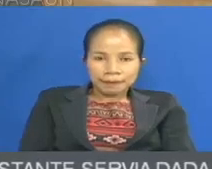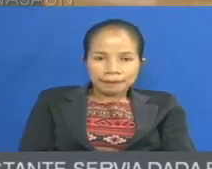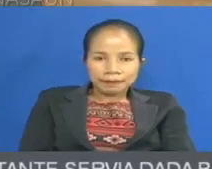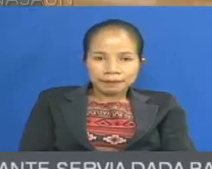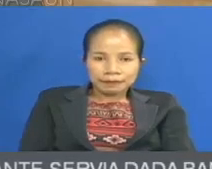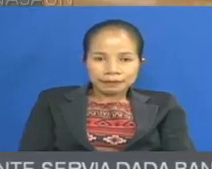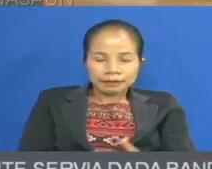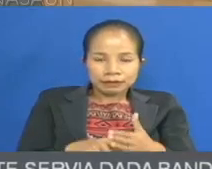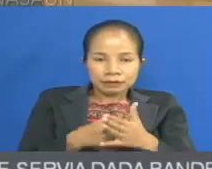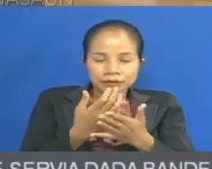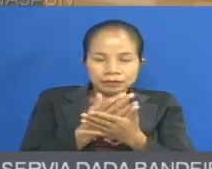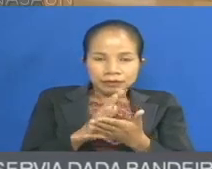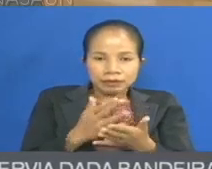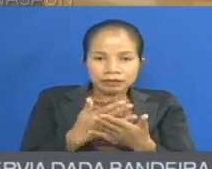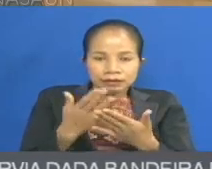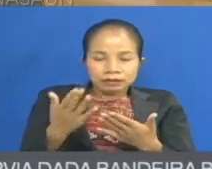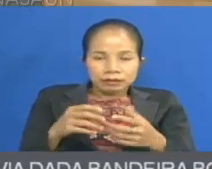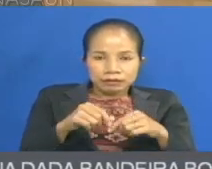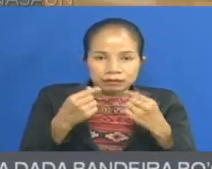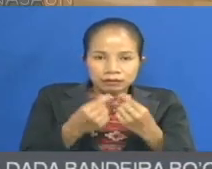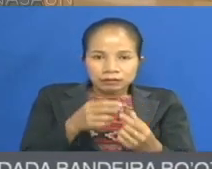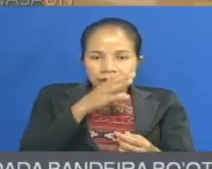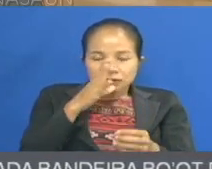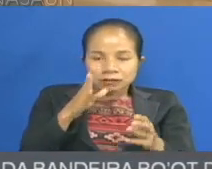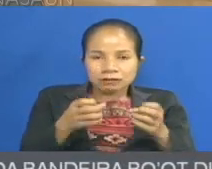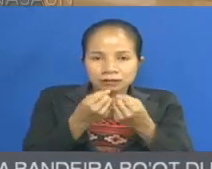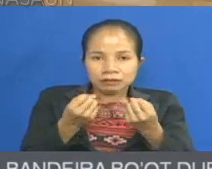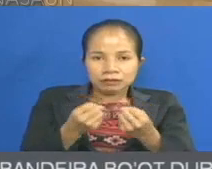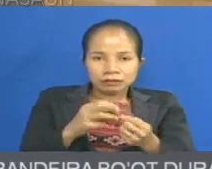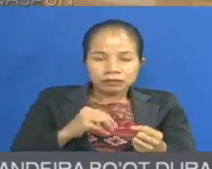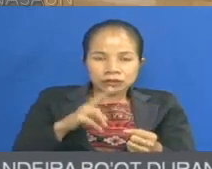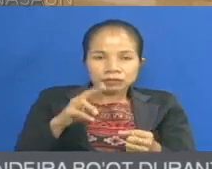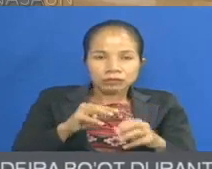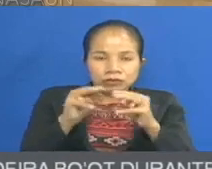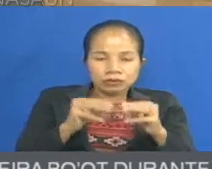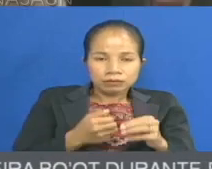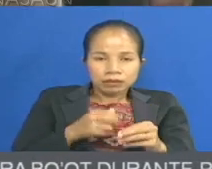Sabe distribui equipamento para grupo agricultor Suco Maununu, município Ainaru.